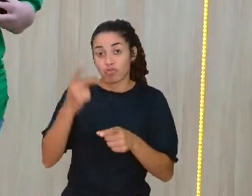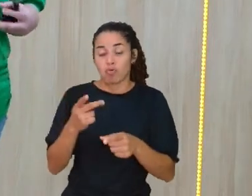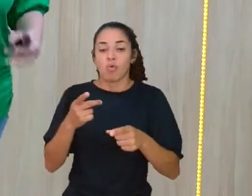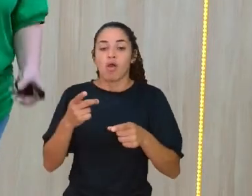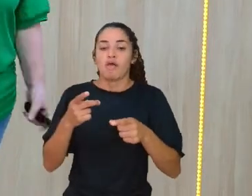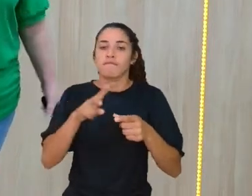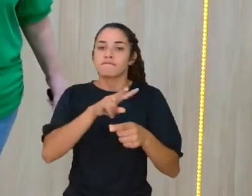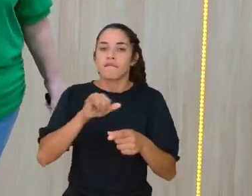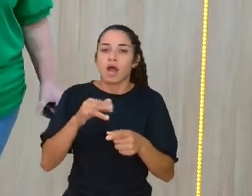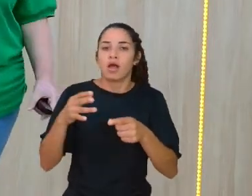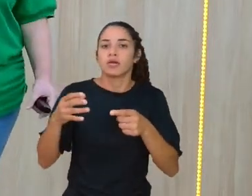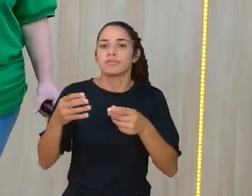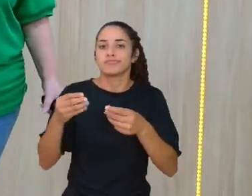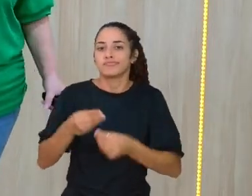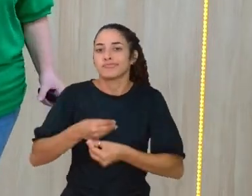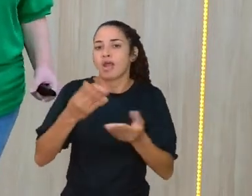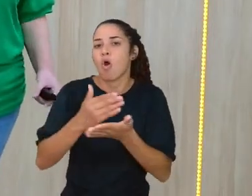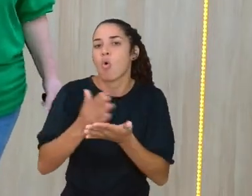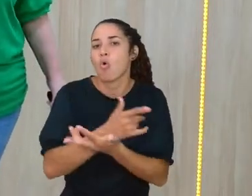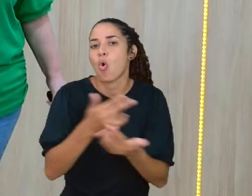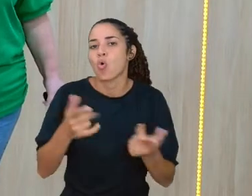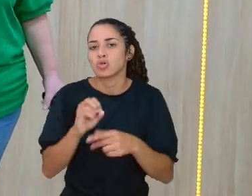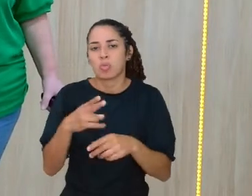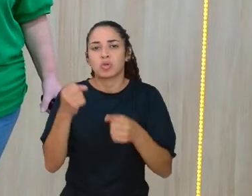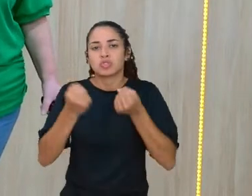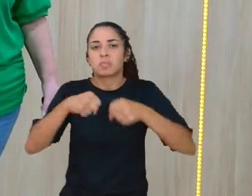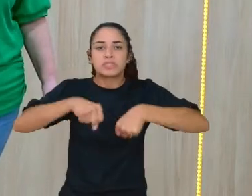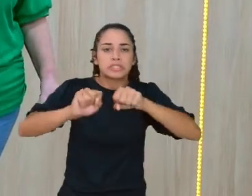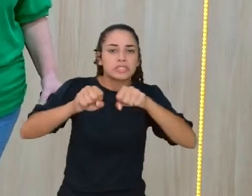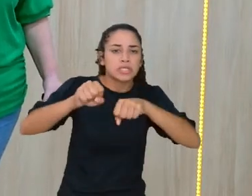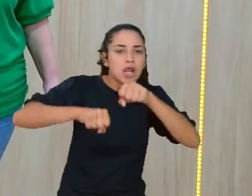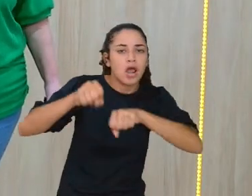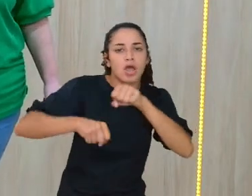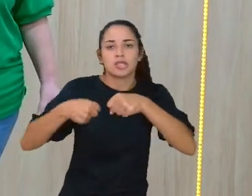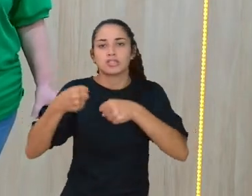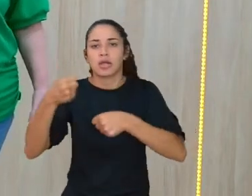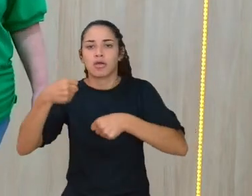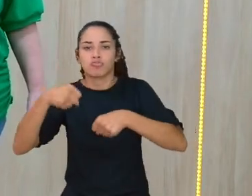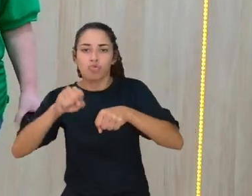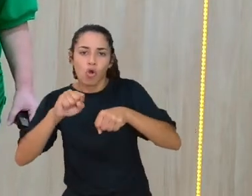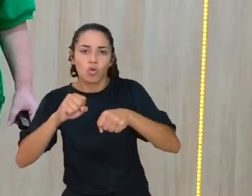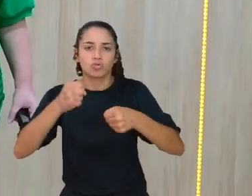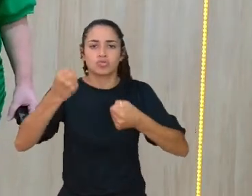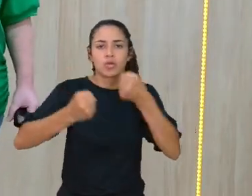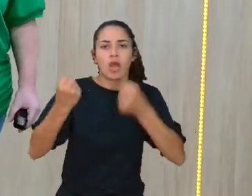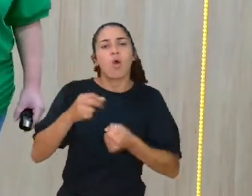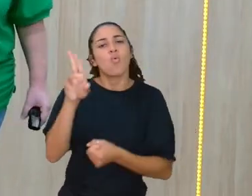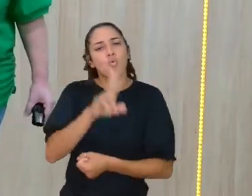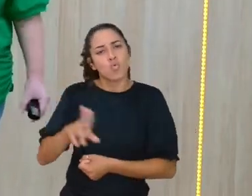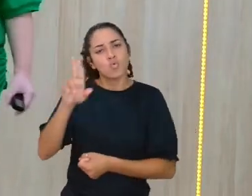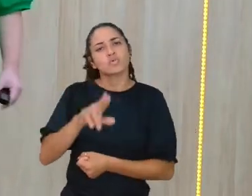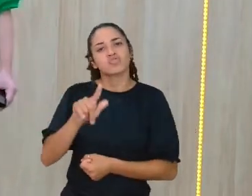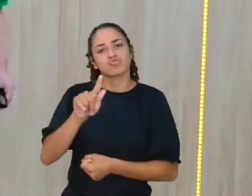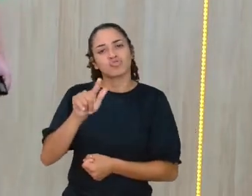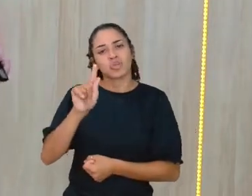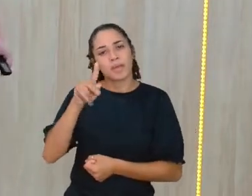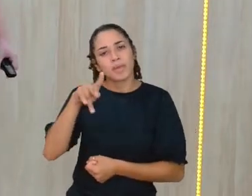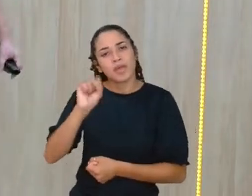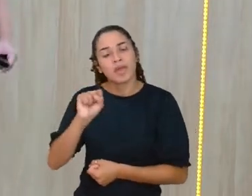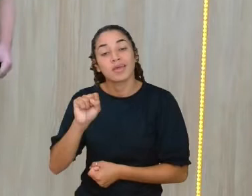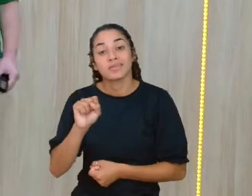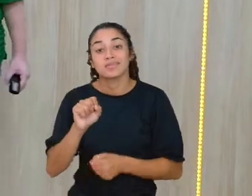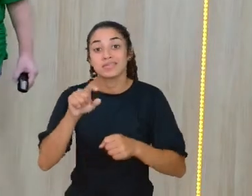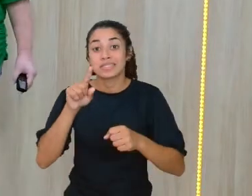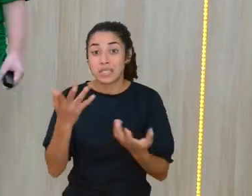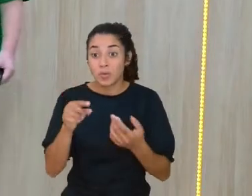Faz entrega. Mesmo se tiver de bicicleta, de moto ou de carro, usa muito isso. E isso só foi